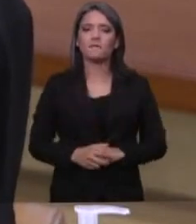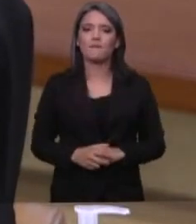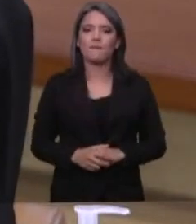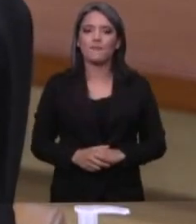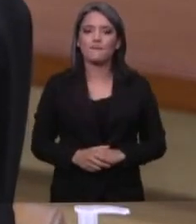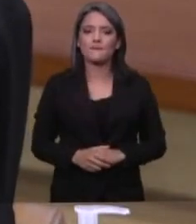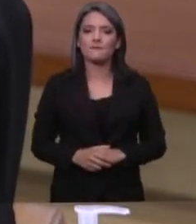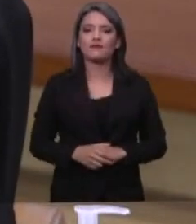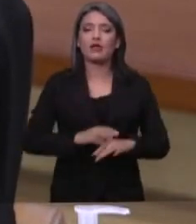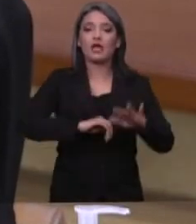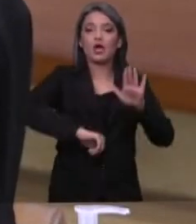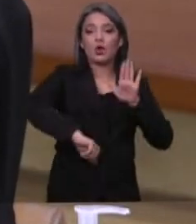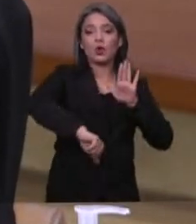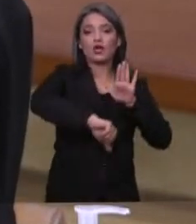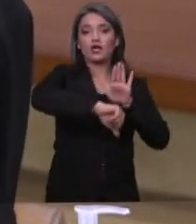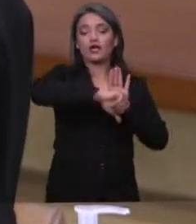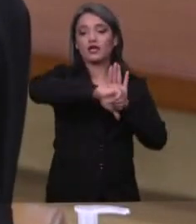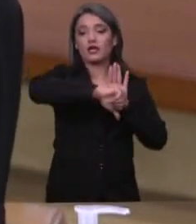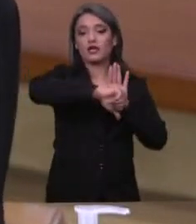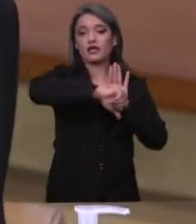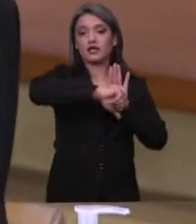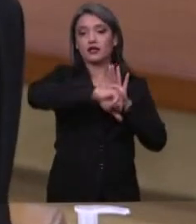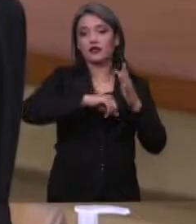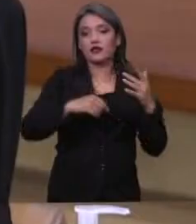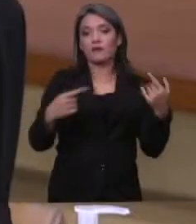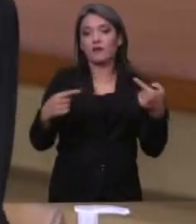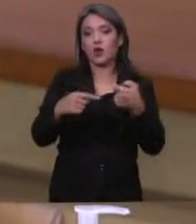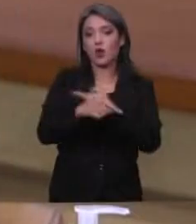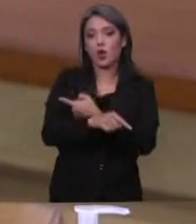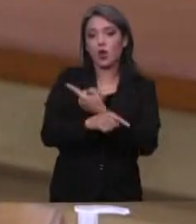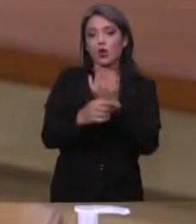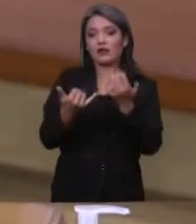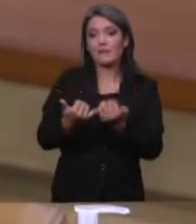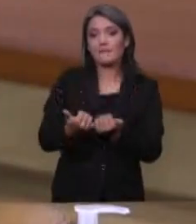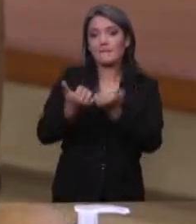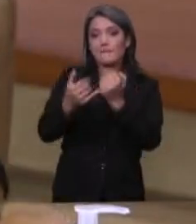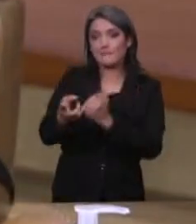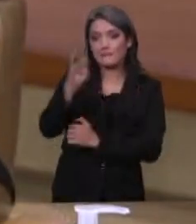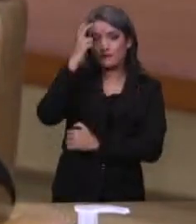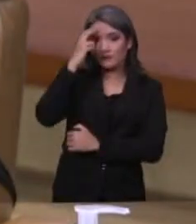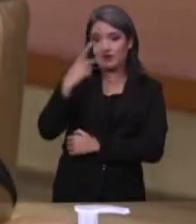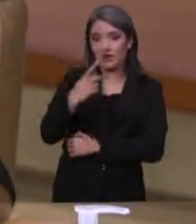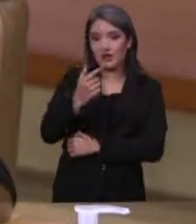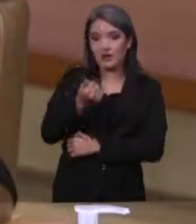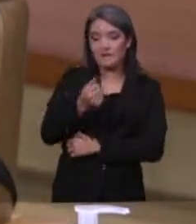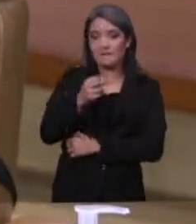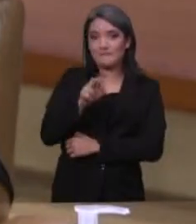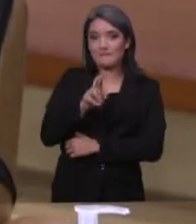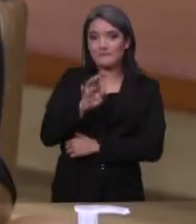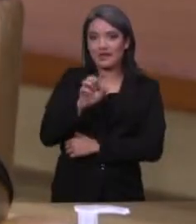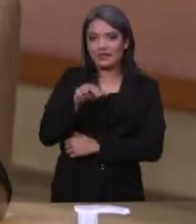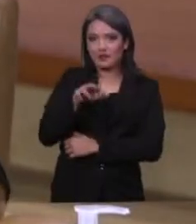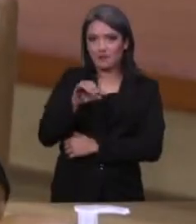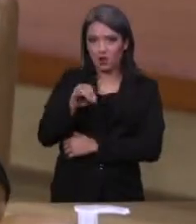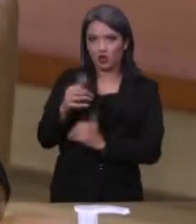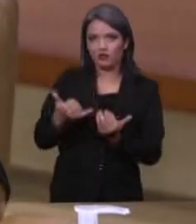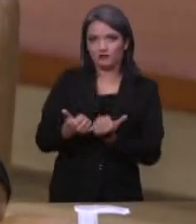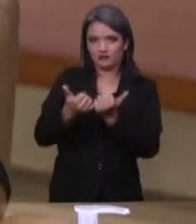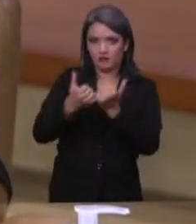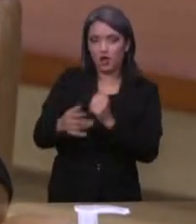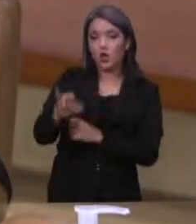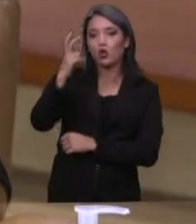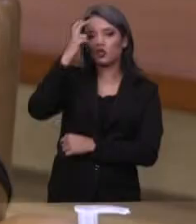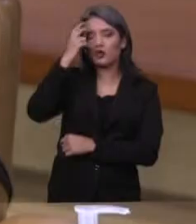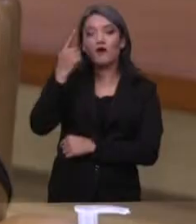a questão do crime contra o patrimônio cultural. Veja o tipo do Código Penal do dano, a conduta,